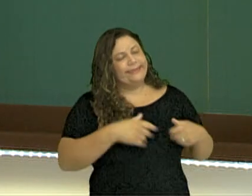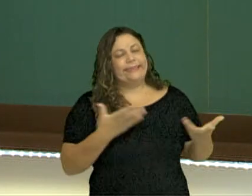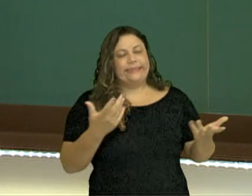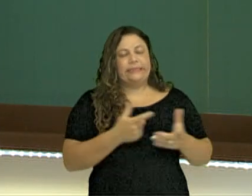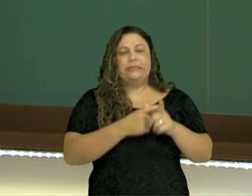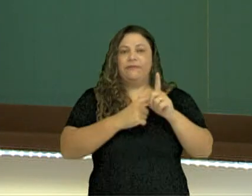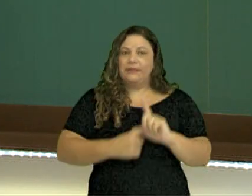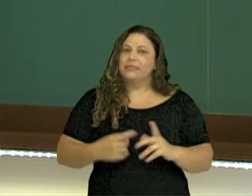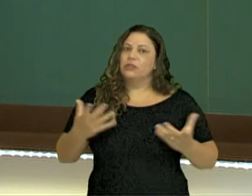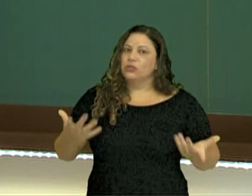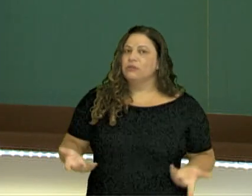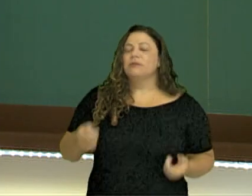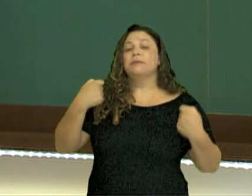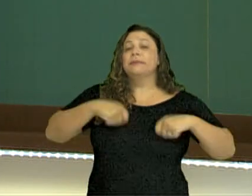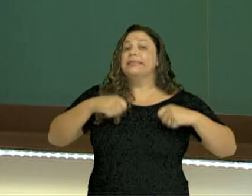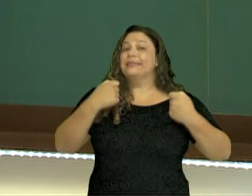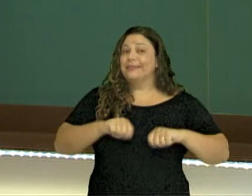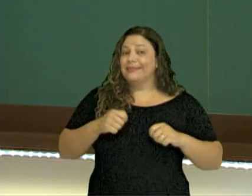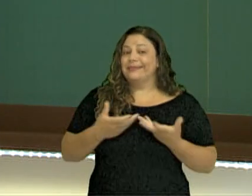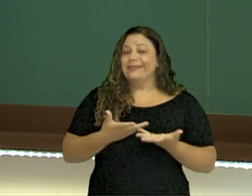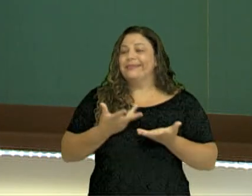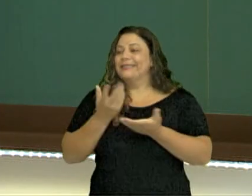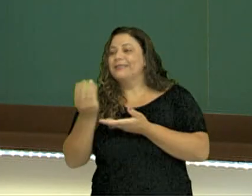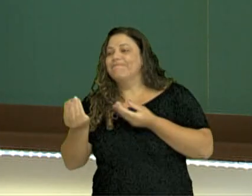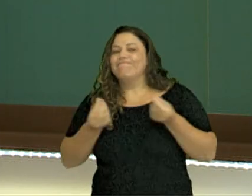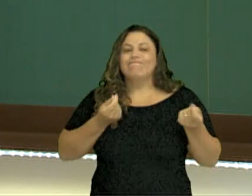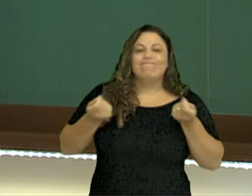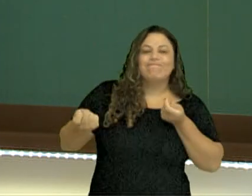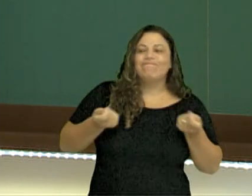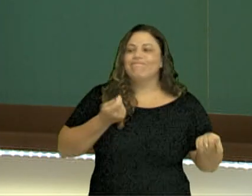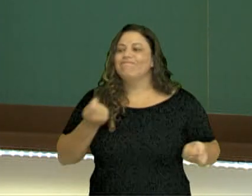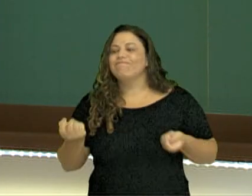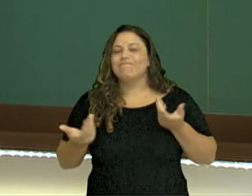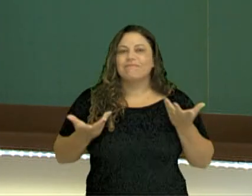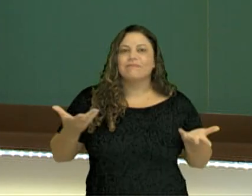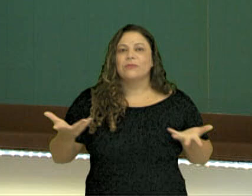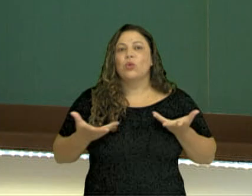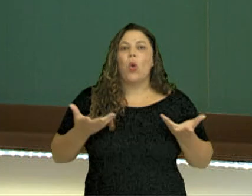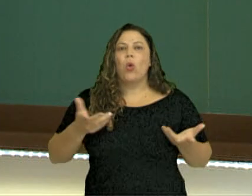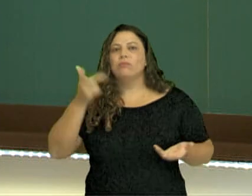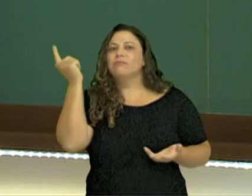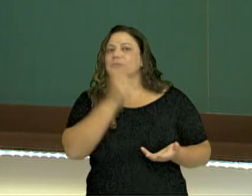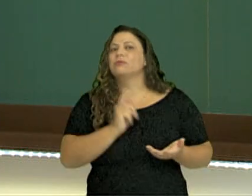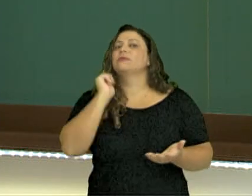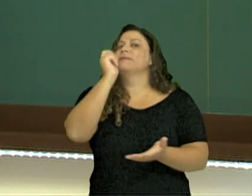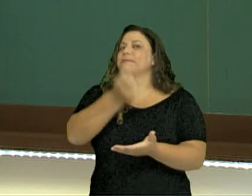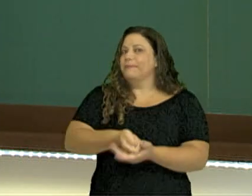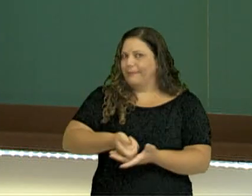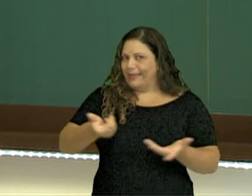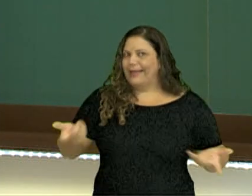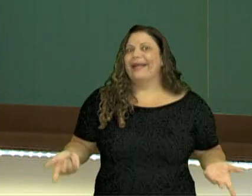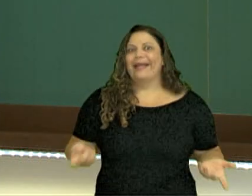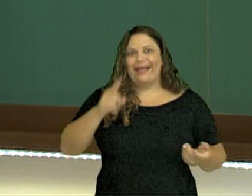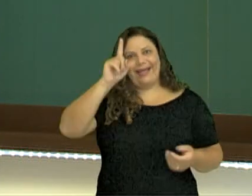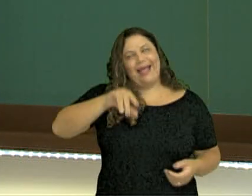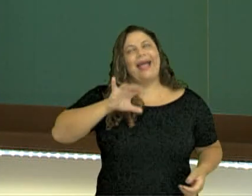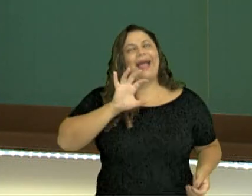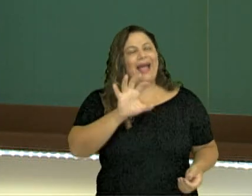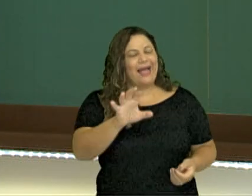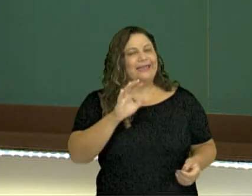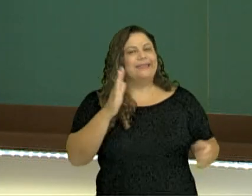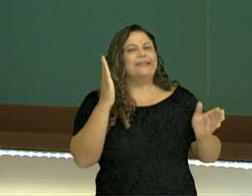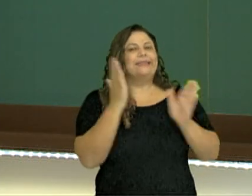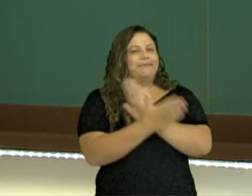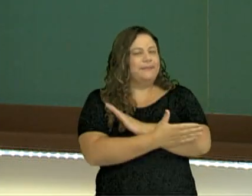dívida, então ela vai precisar retirar de algum lugar exatamente para conseguir pagar a dívida. É dessa maneira que a gente foge